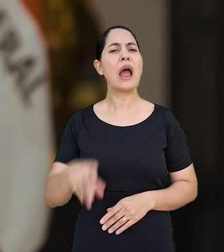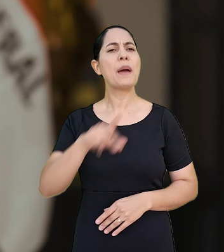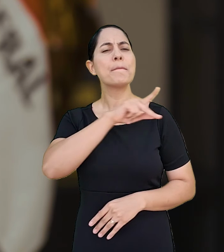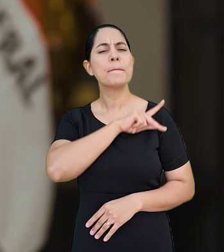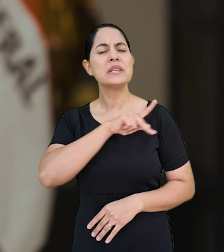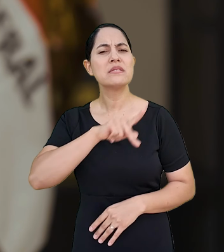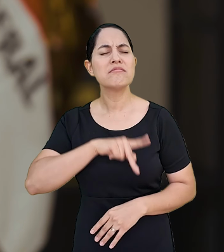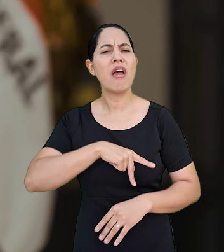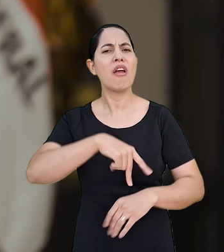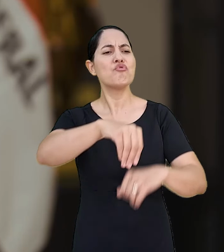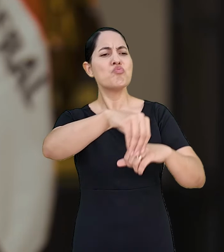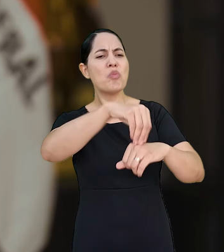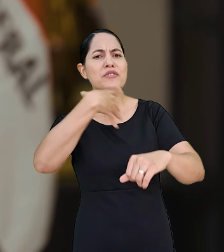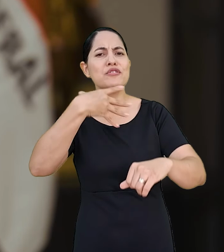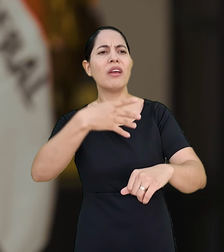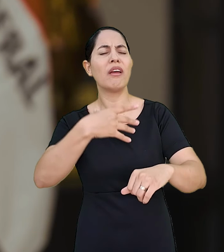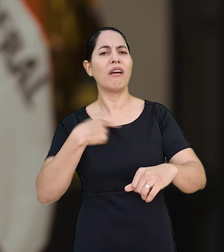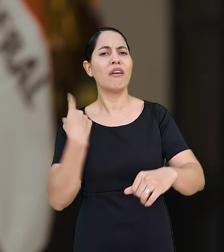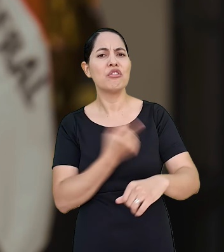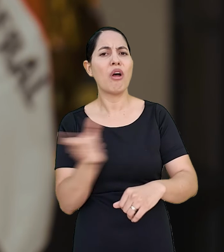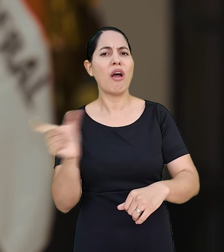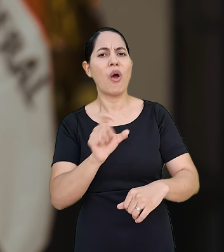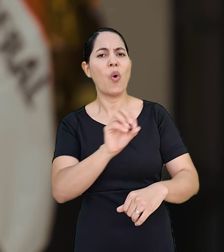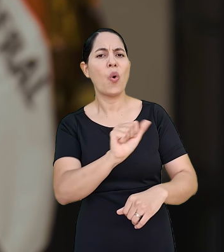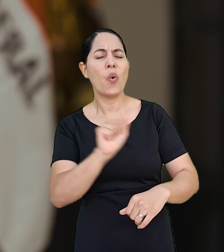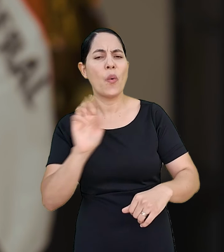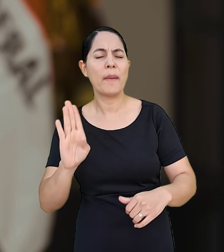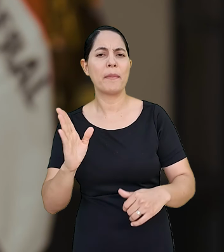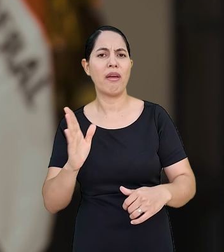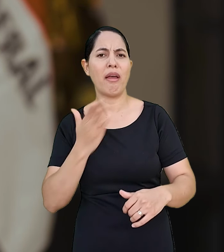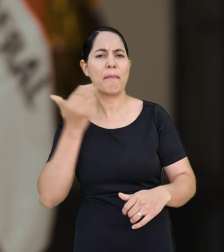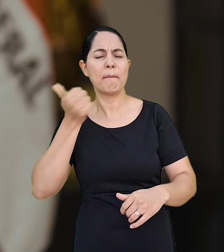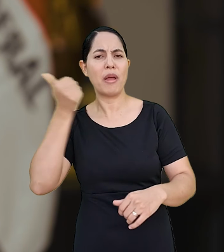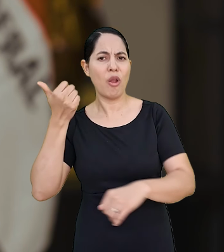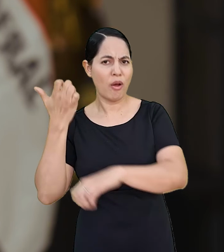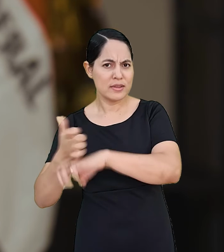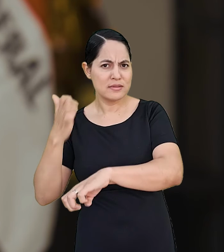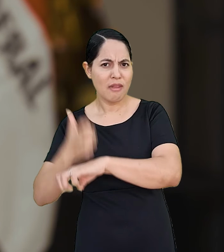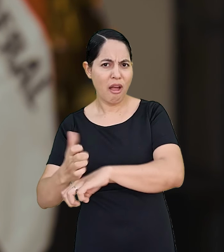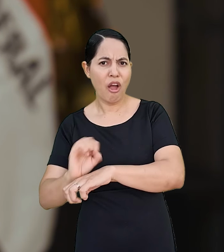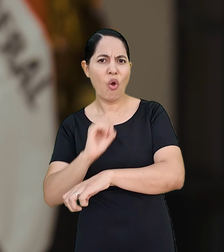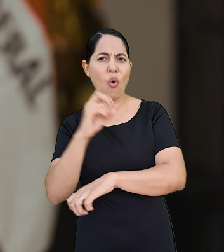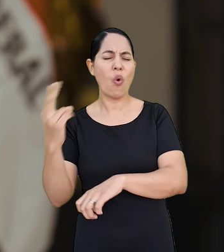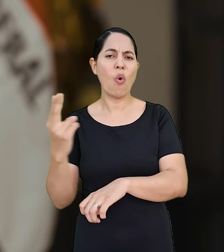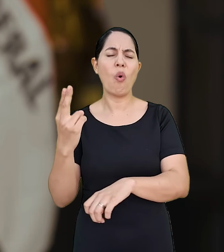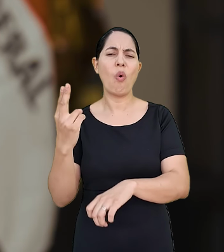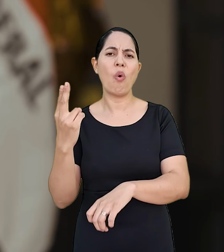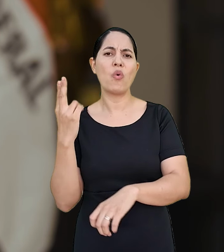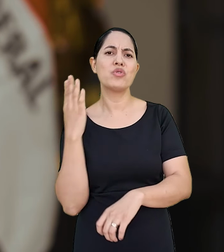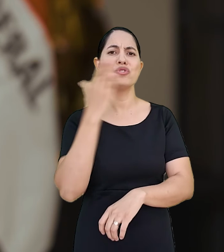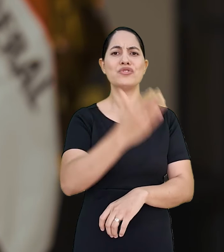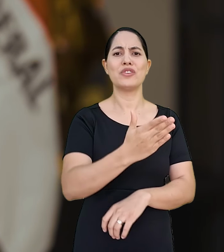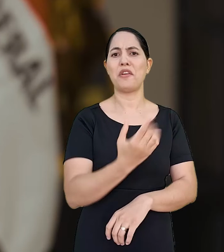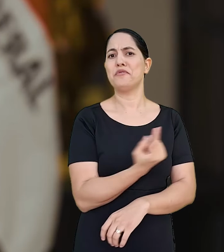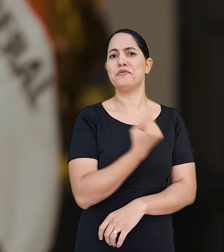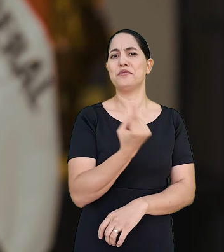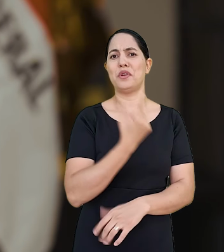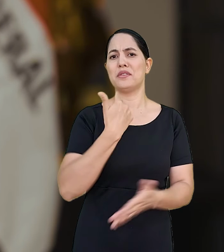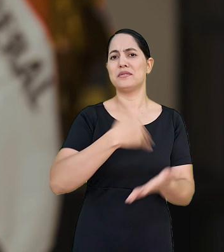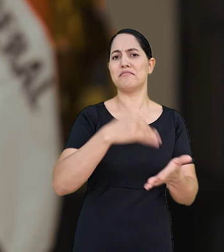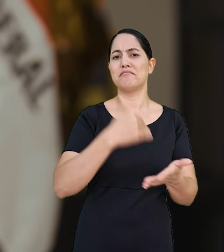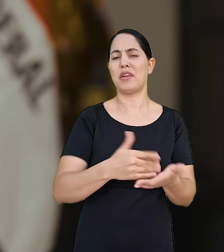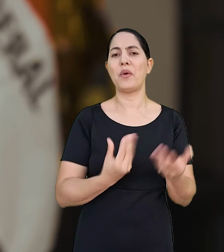Presidente, uma dica para quem acabou de tirar a OAB. É melhor arranjar um estágio em um escritório ou partir logo para um voo solo?